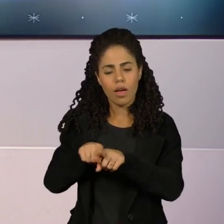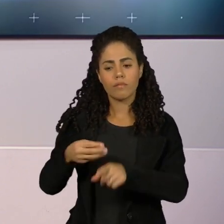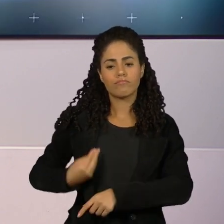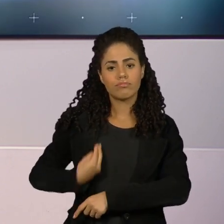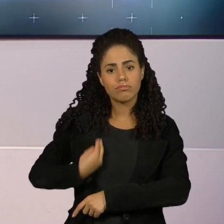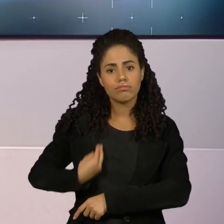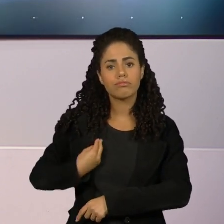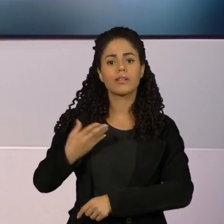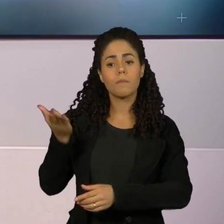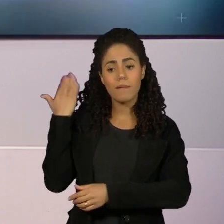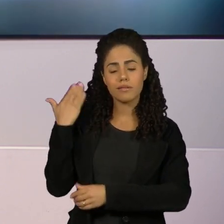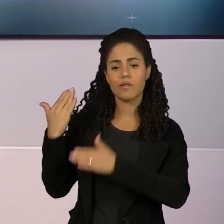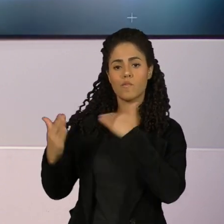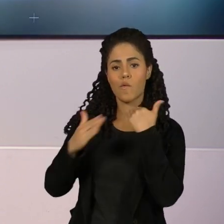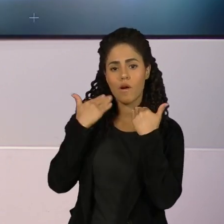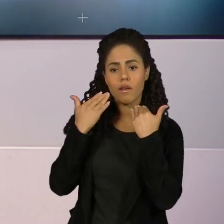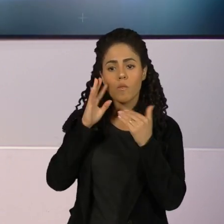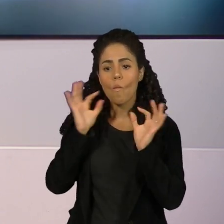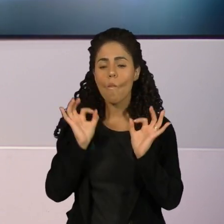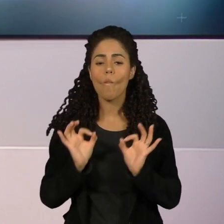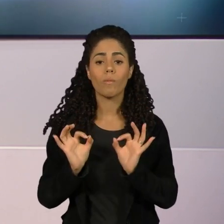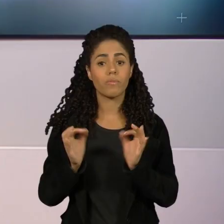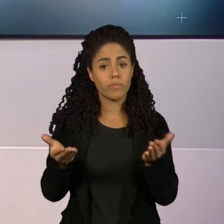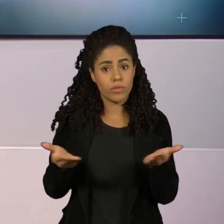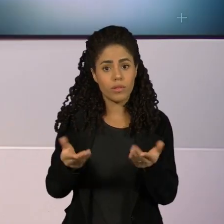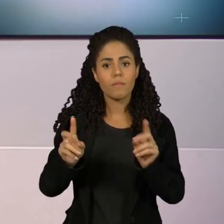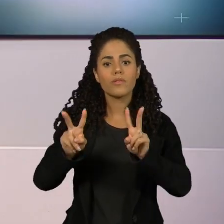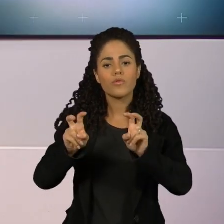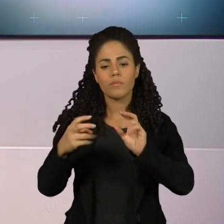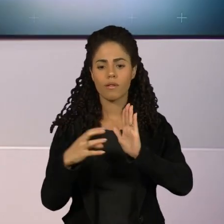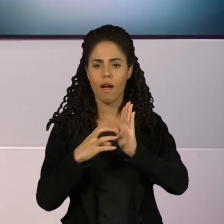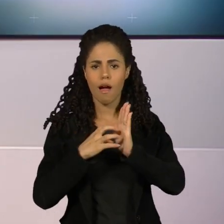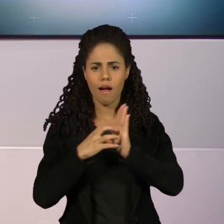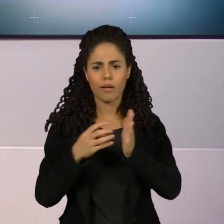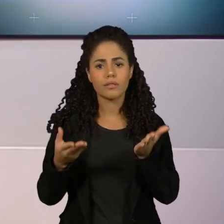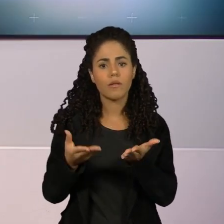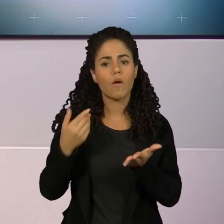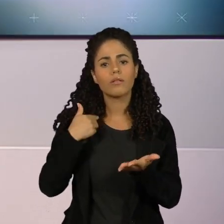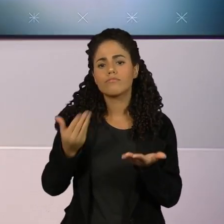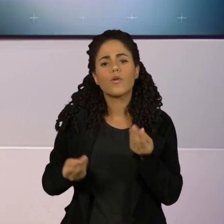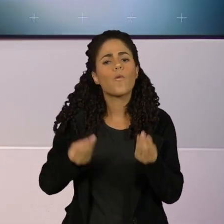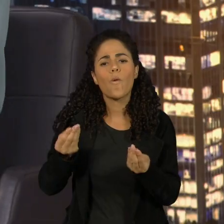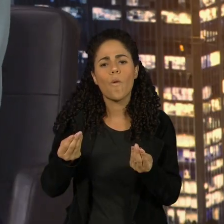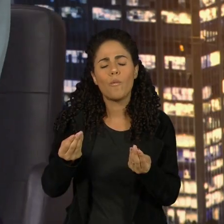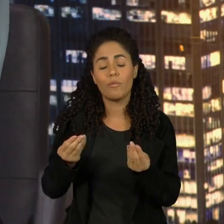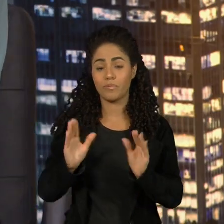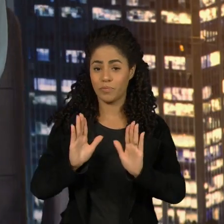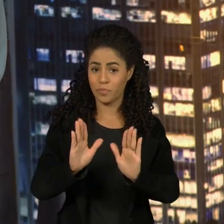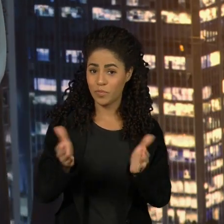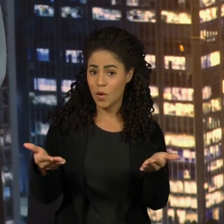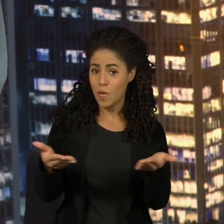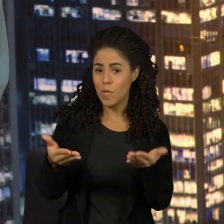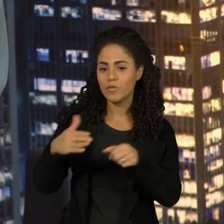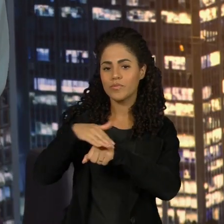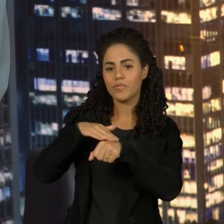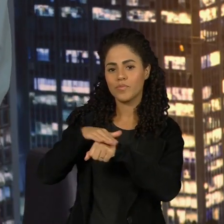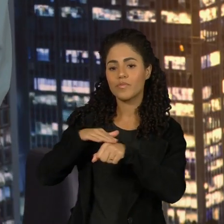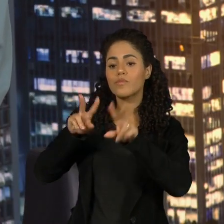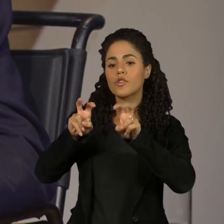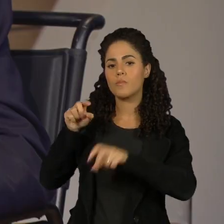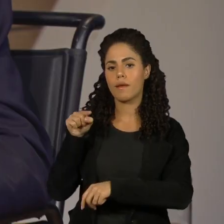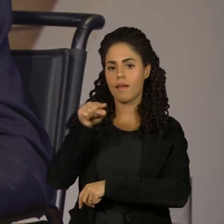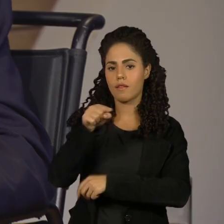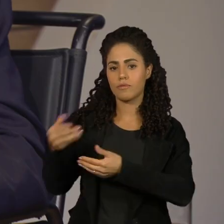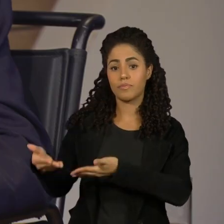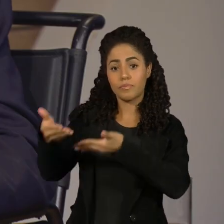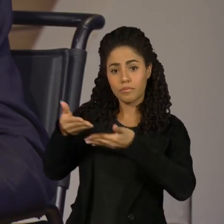e morrendo de doenças relacionadas à AIDS, têm relaxado na prevenção? Bom, para conversar com a gente sobre esse assunto,